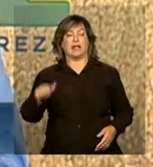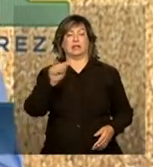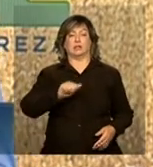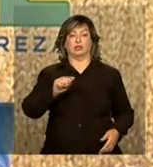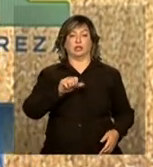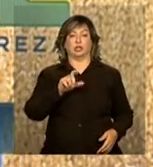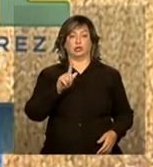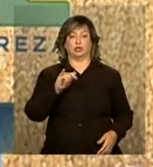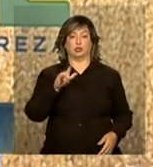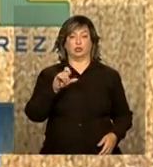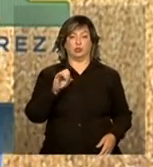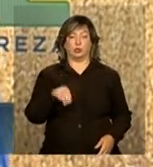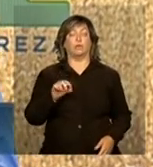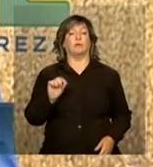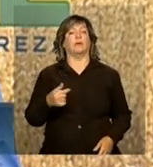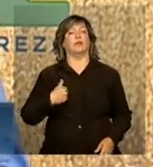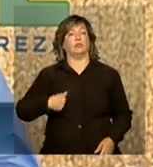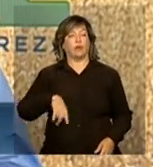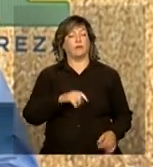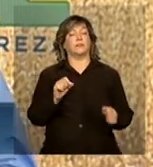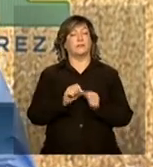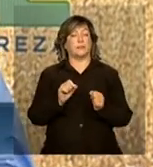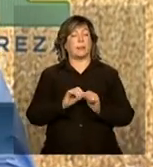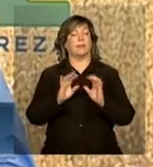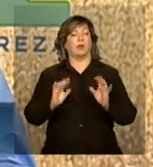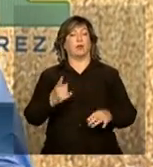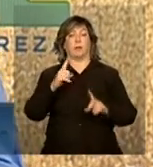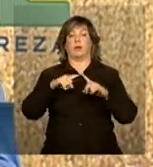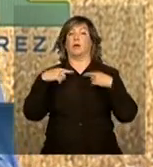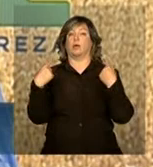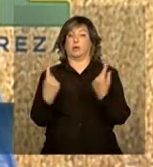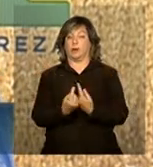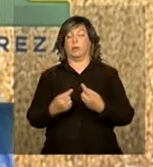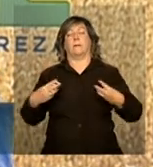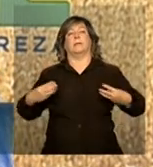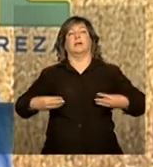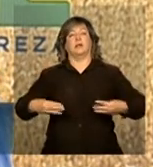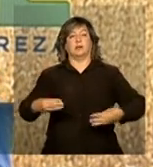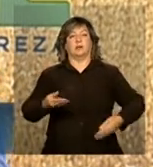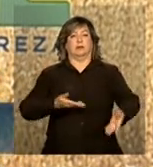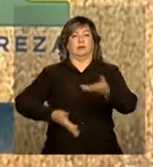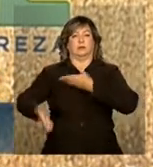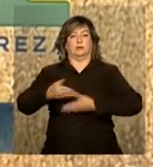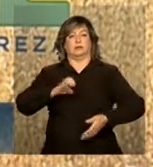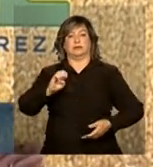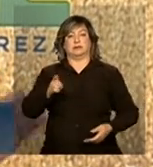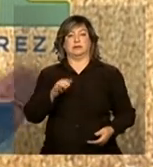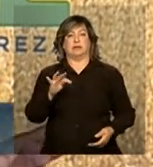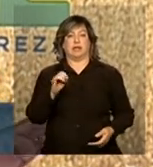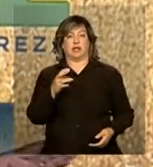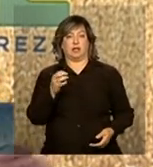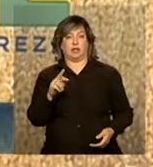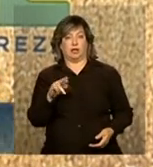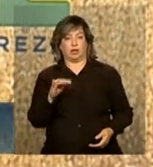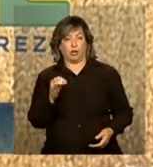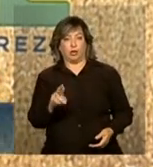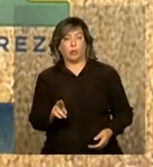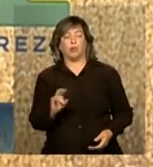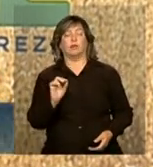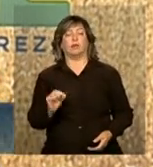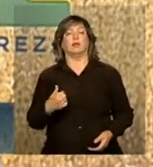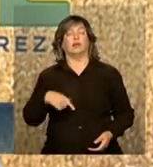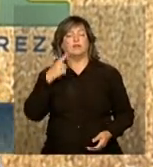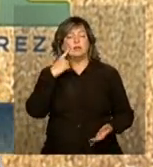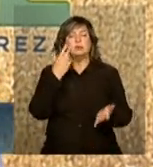Gilson, dizer que nós fizemos uma reunião no Ministério das Relações Exteriores, estamos estudando muito de perto a Farm